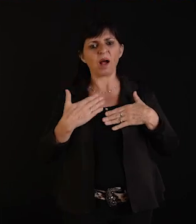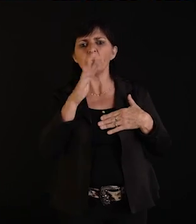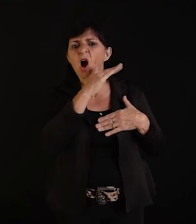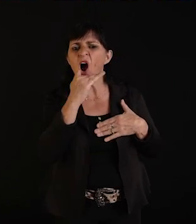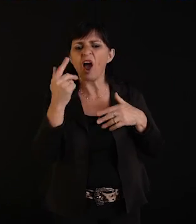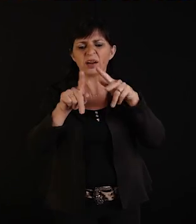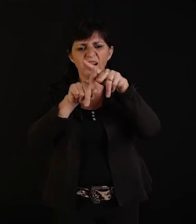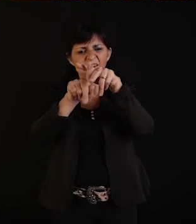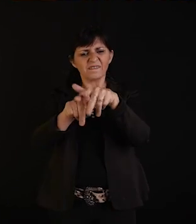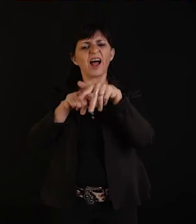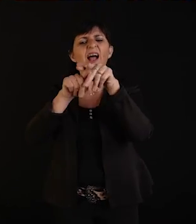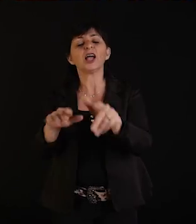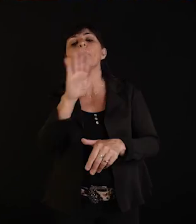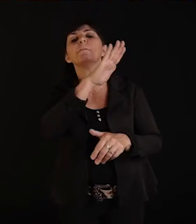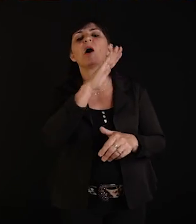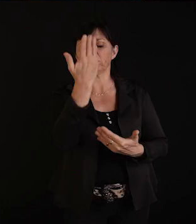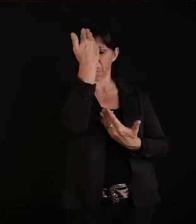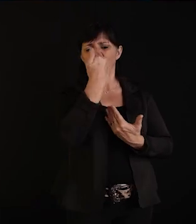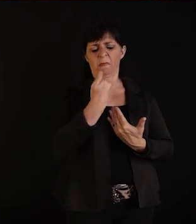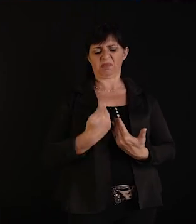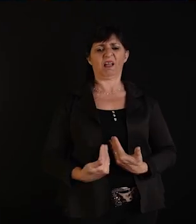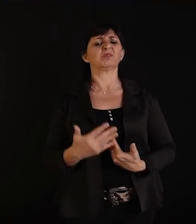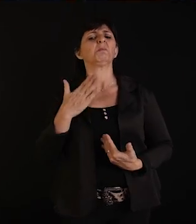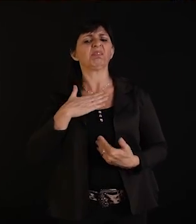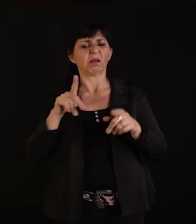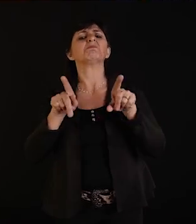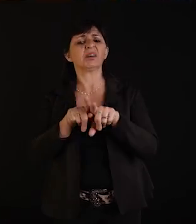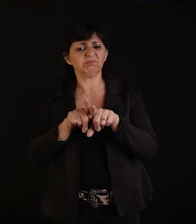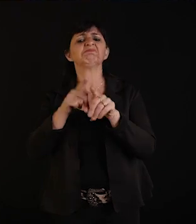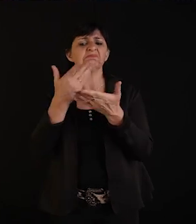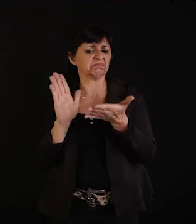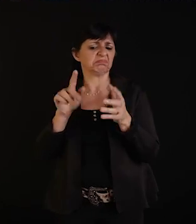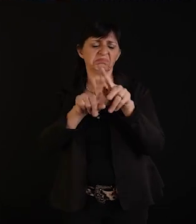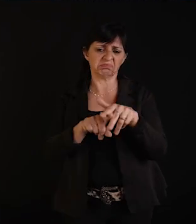um cavalo, morre um pedaço de mim.